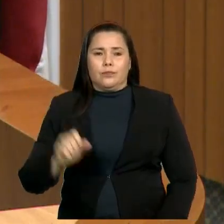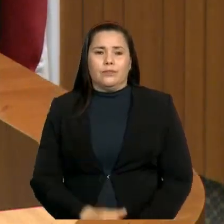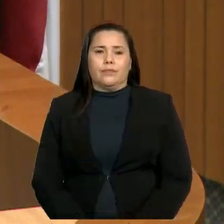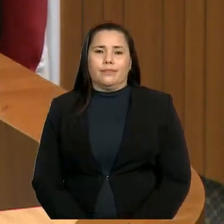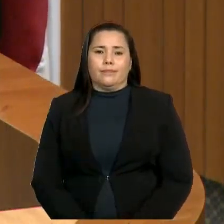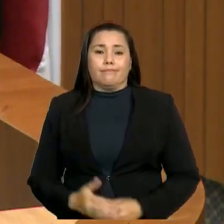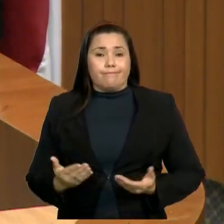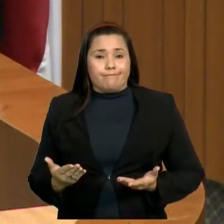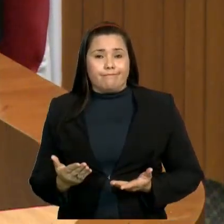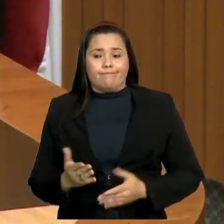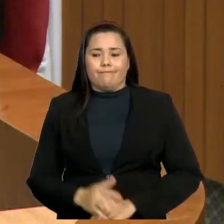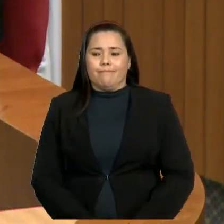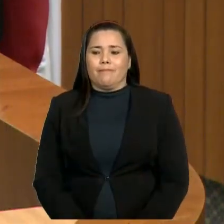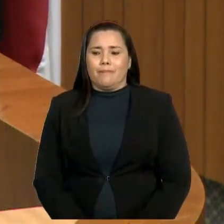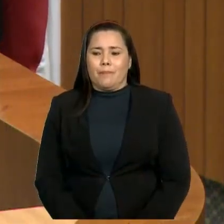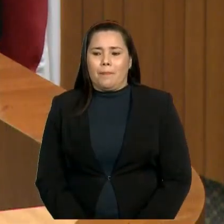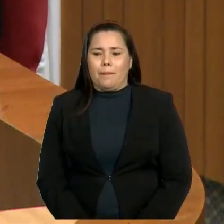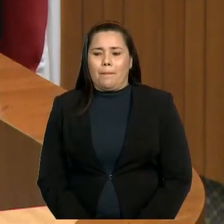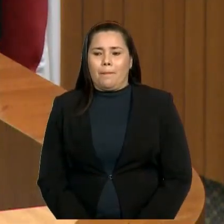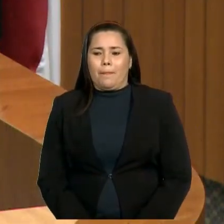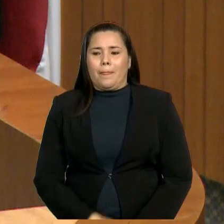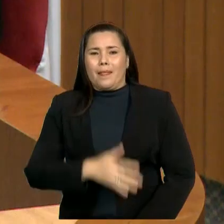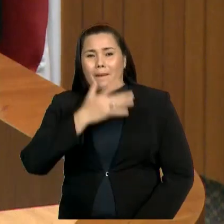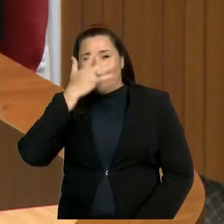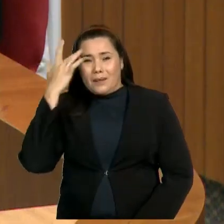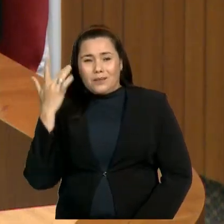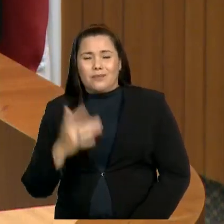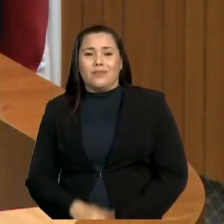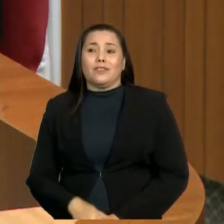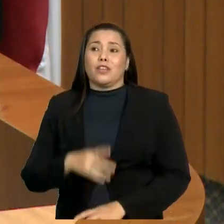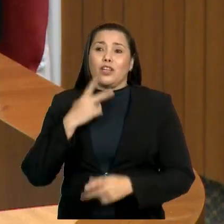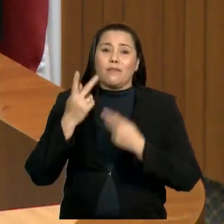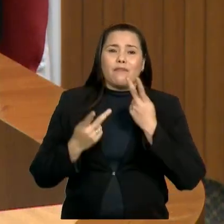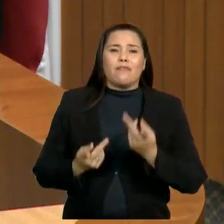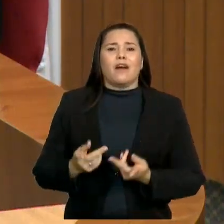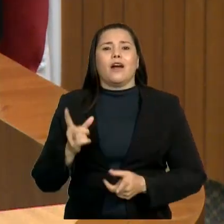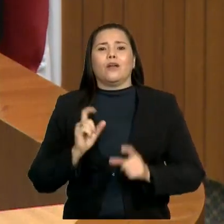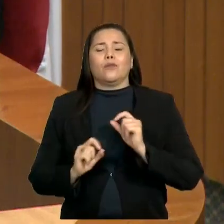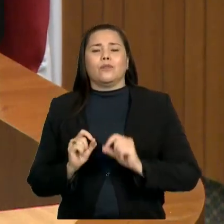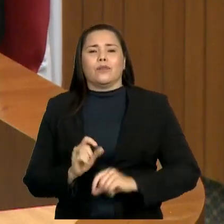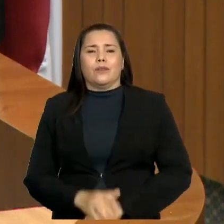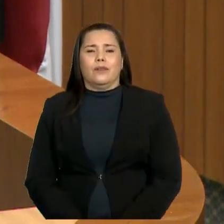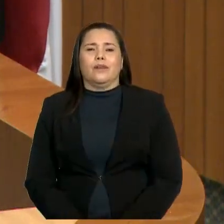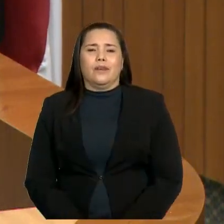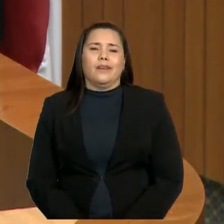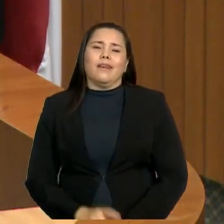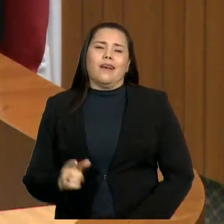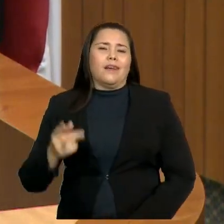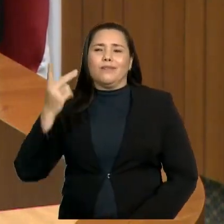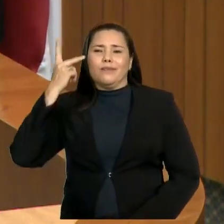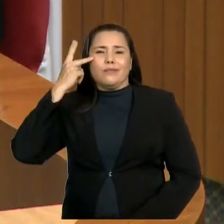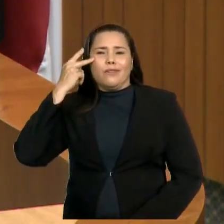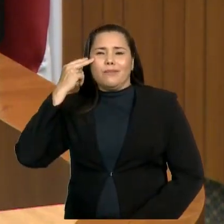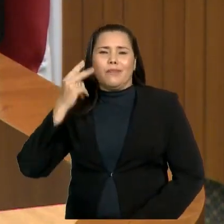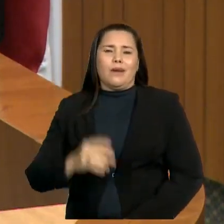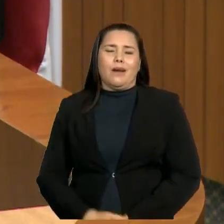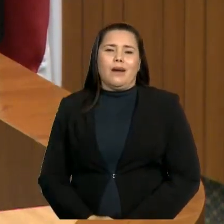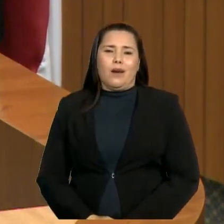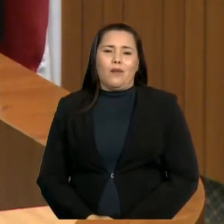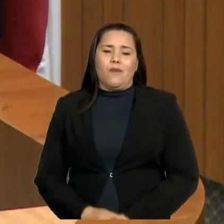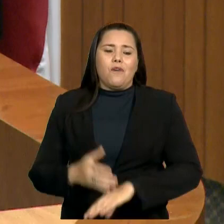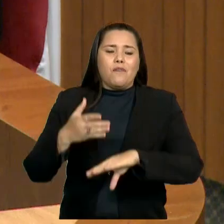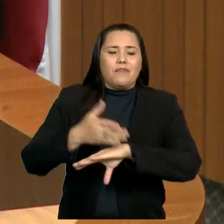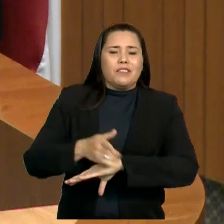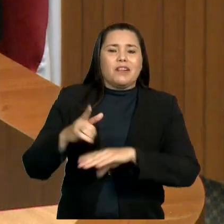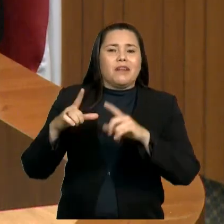até visita de faccionado São uns hipócritas infelizmente todos